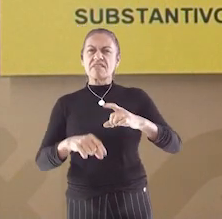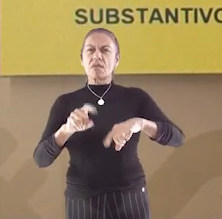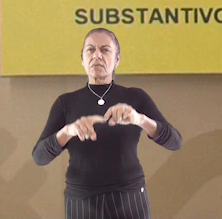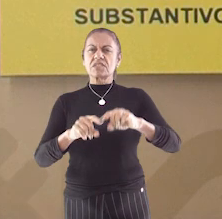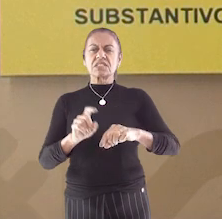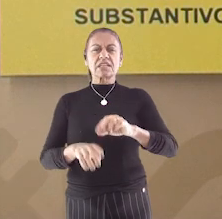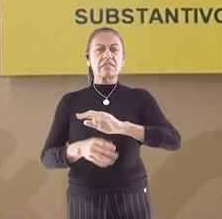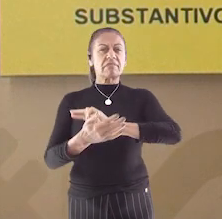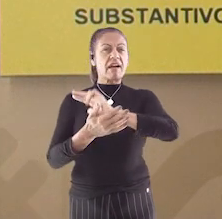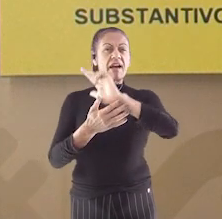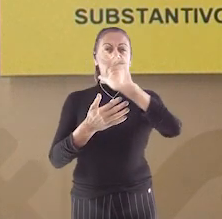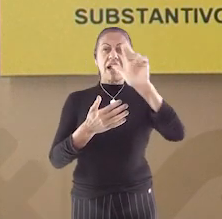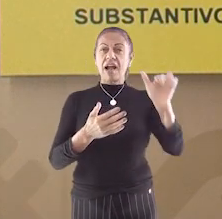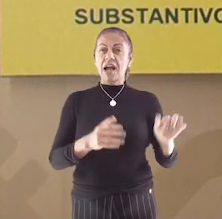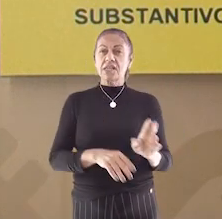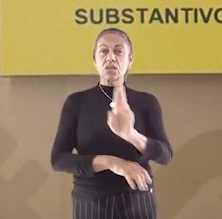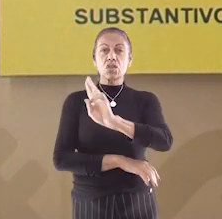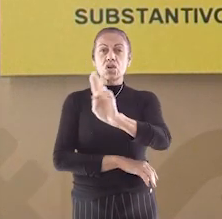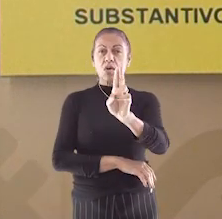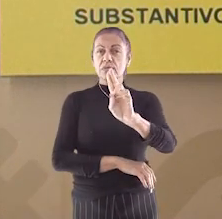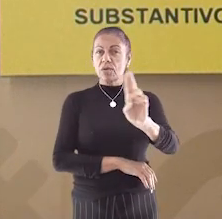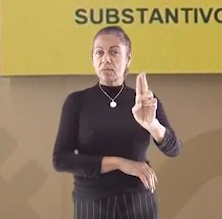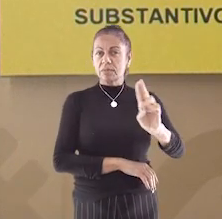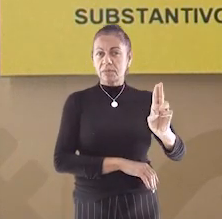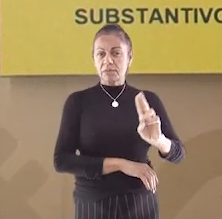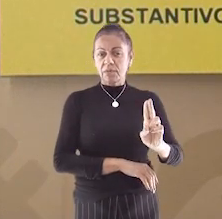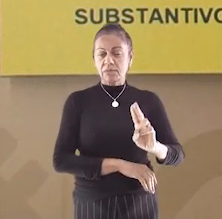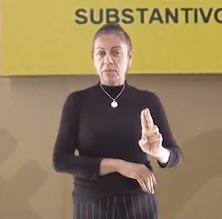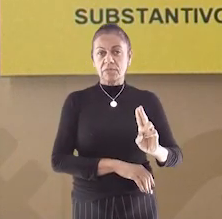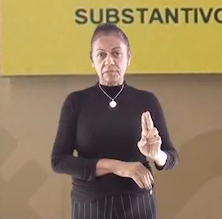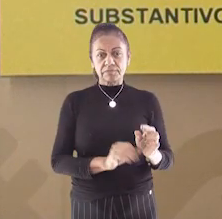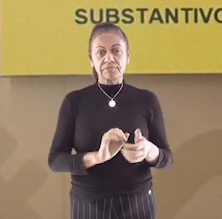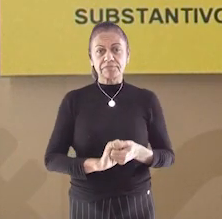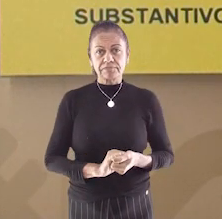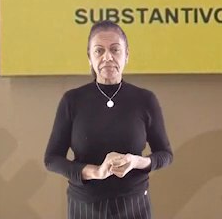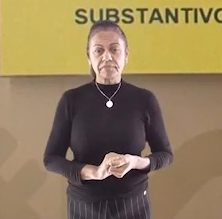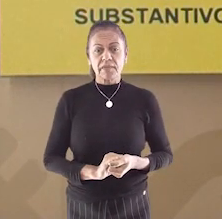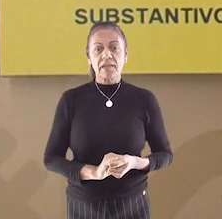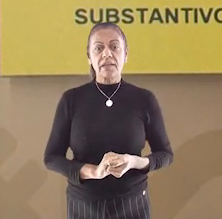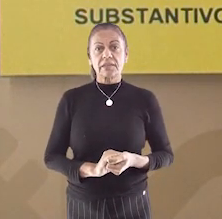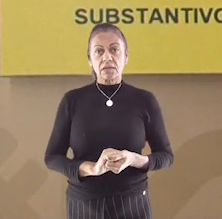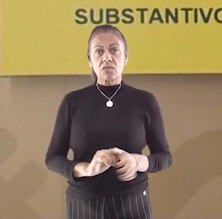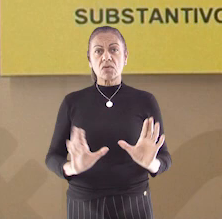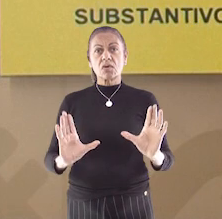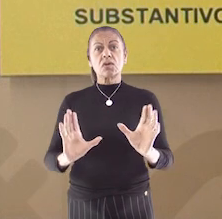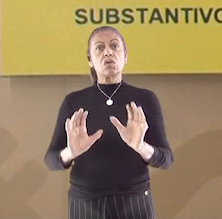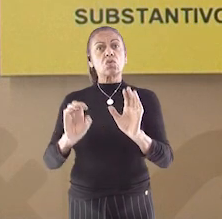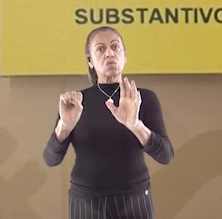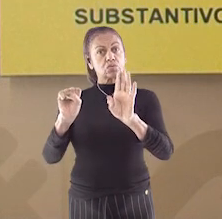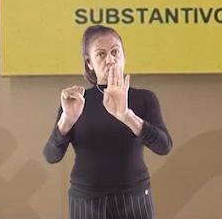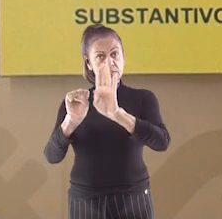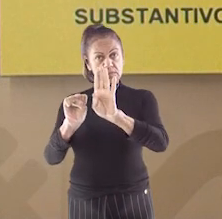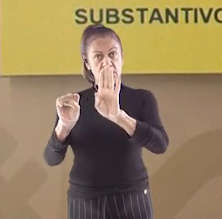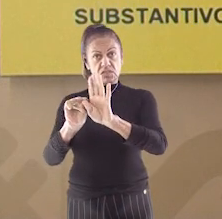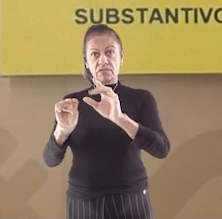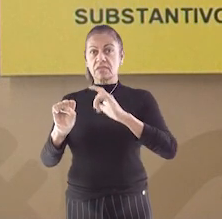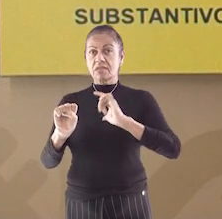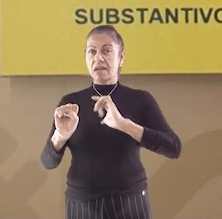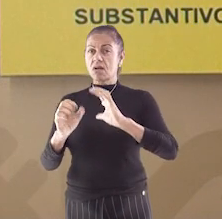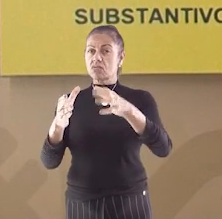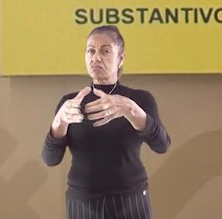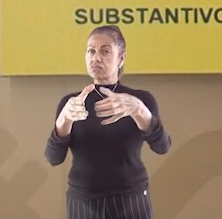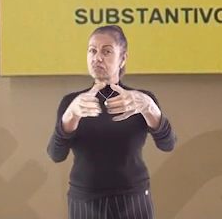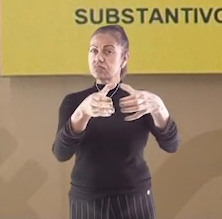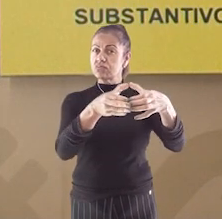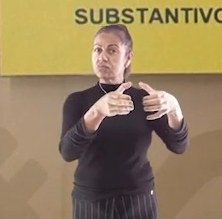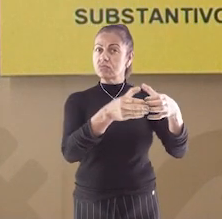objetos, etc. O substantivo nada mais é que um nome. Das várias classes que os substantivos podem